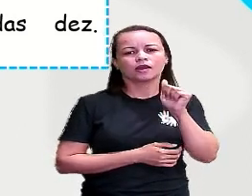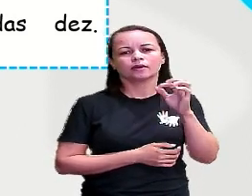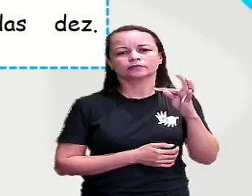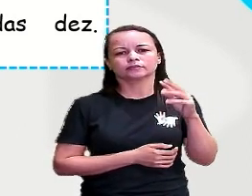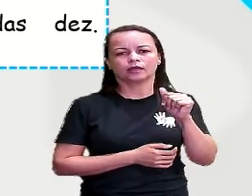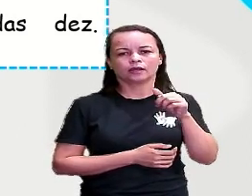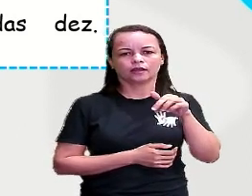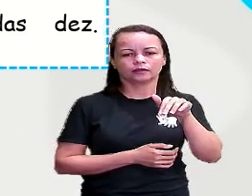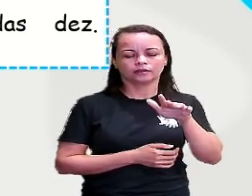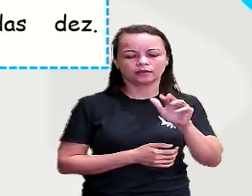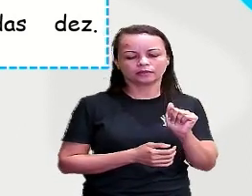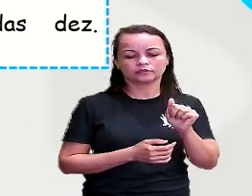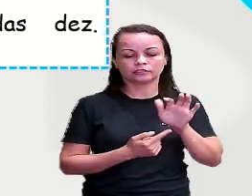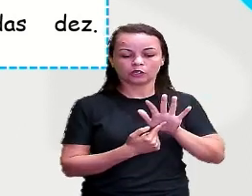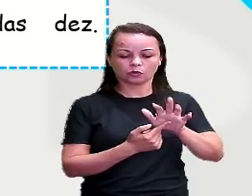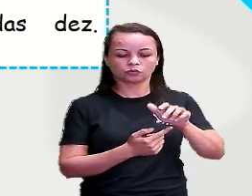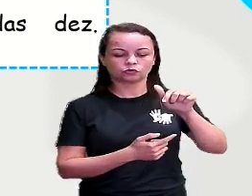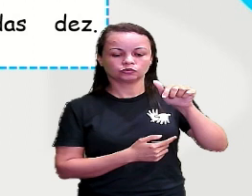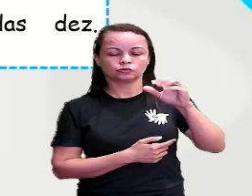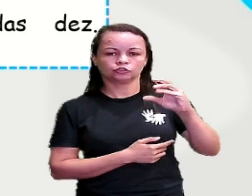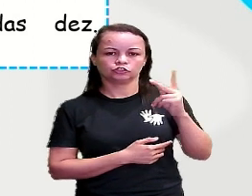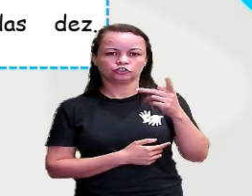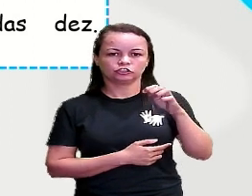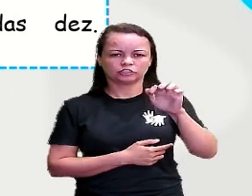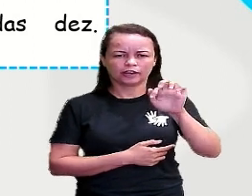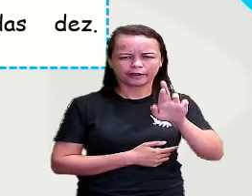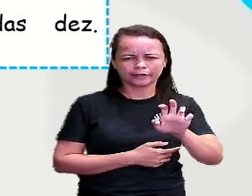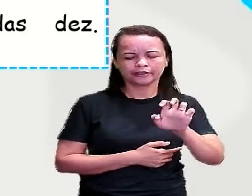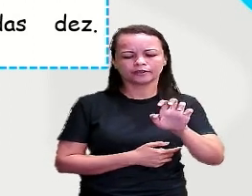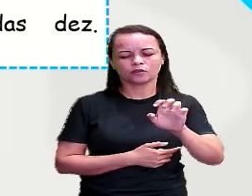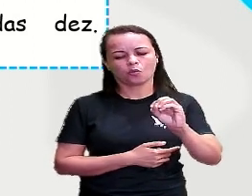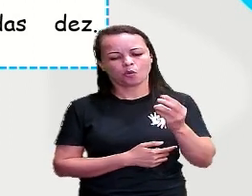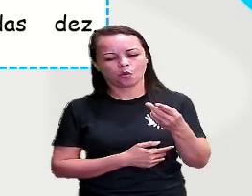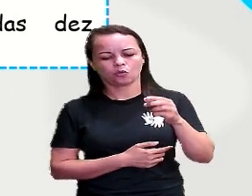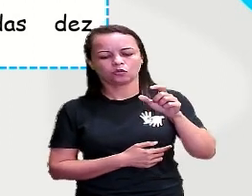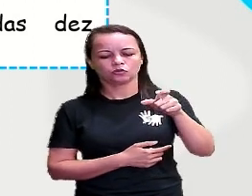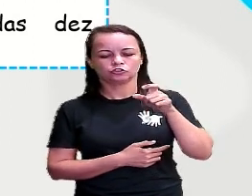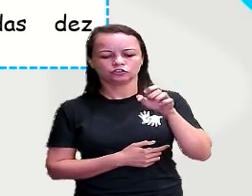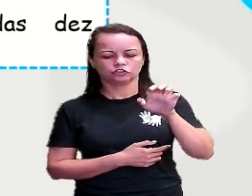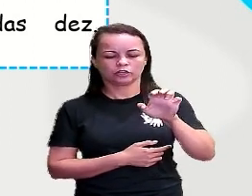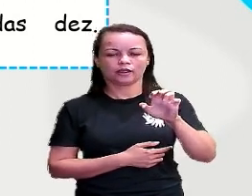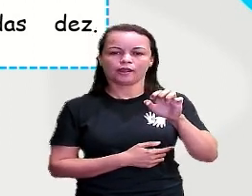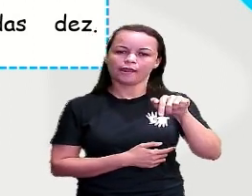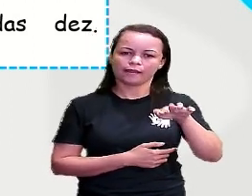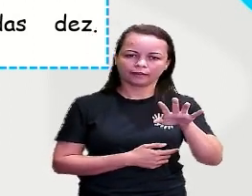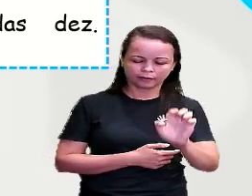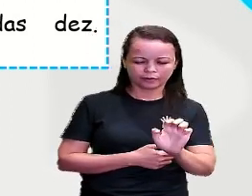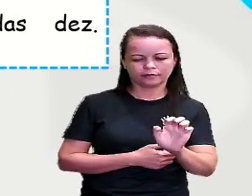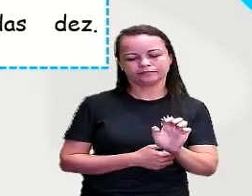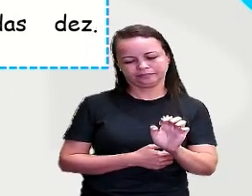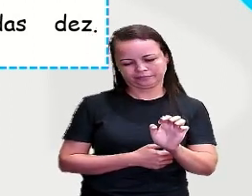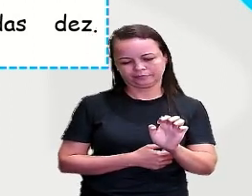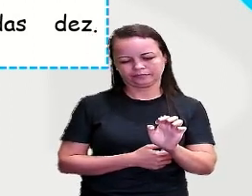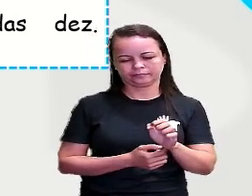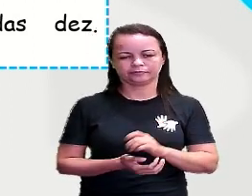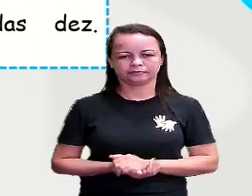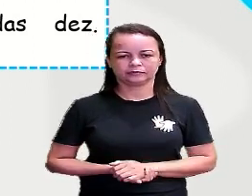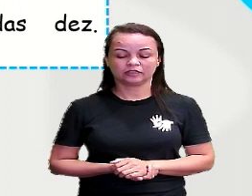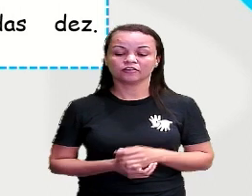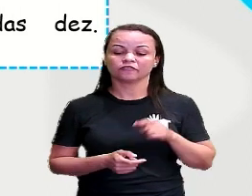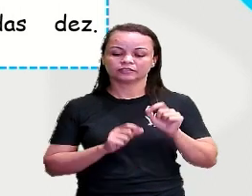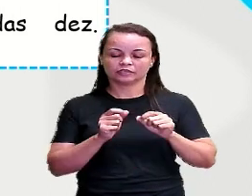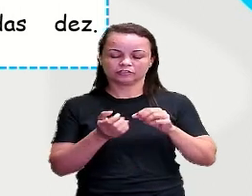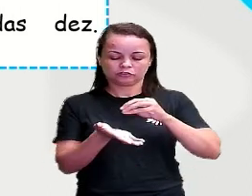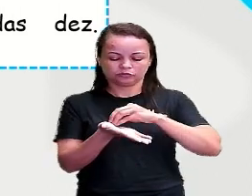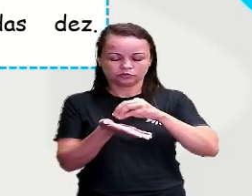deu cheque no adversário. Então, como a gente viu, ó, como se falar do jogo do xadrez, vai ser cheque